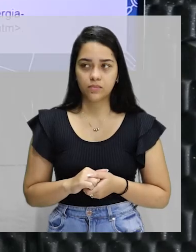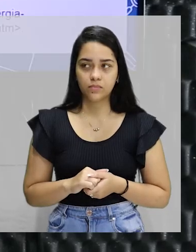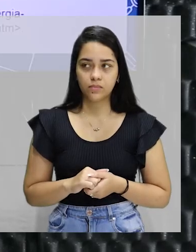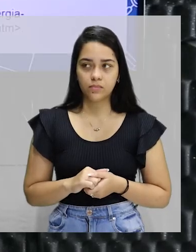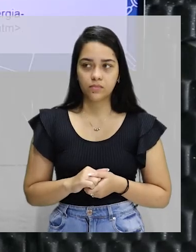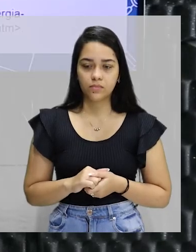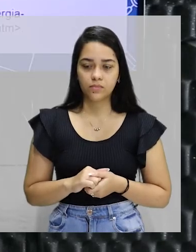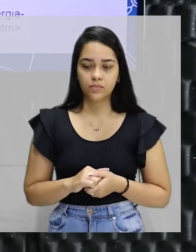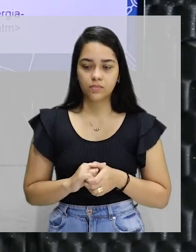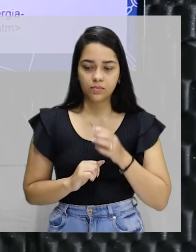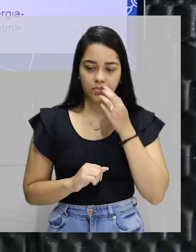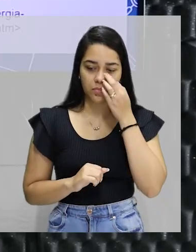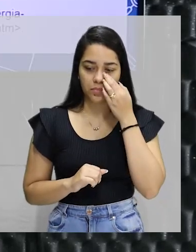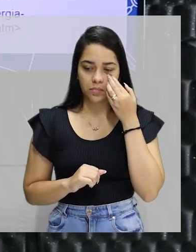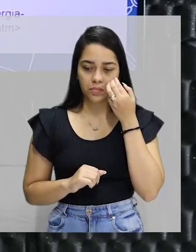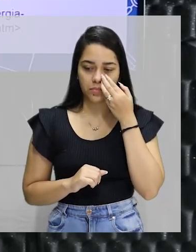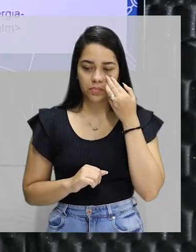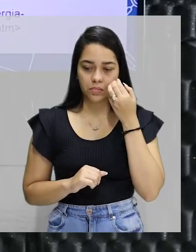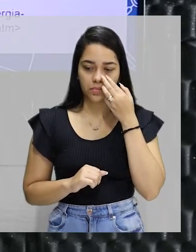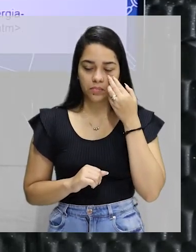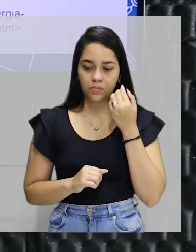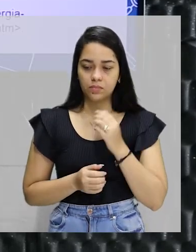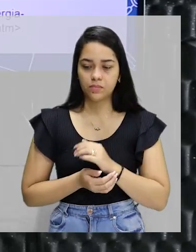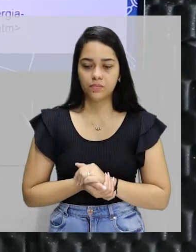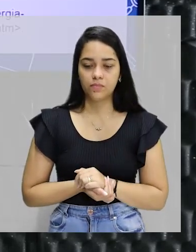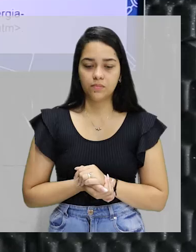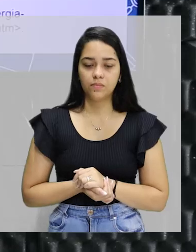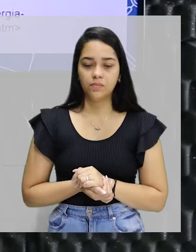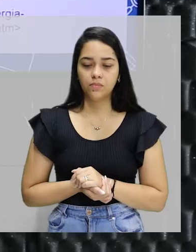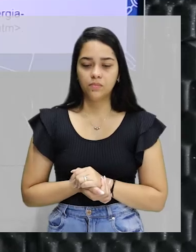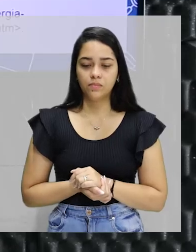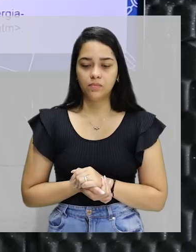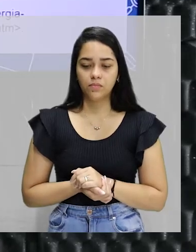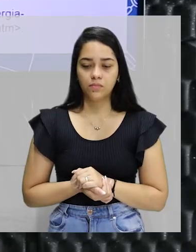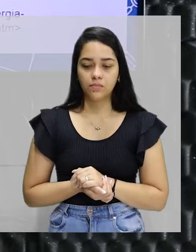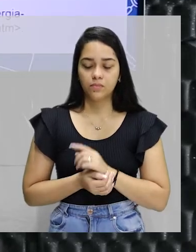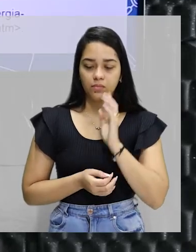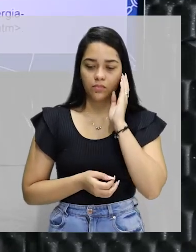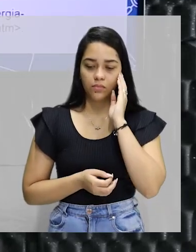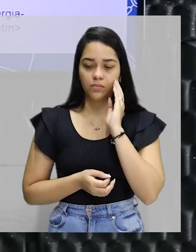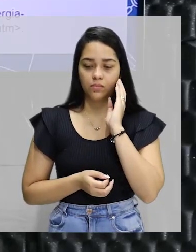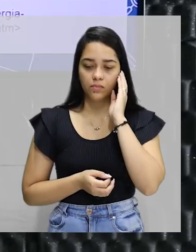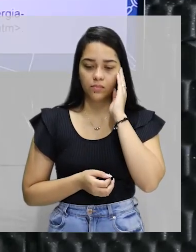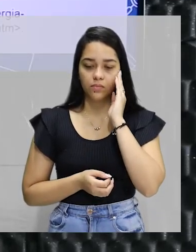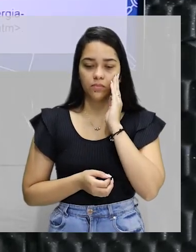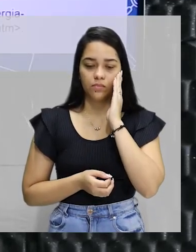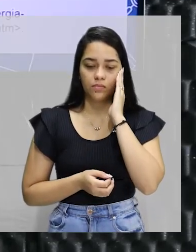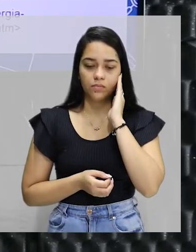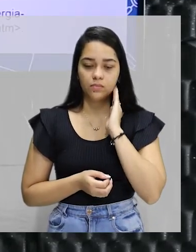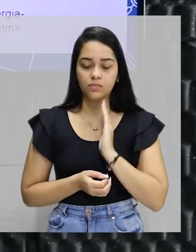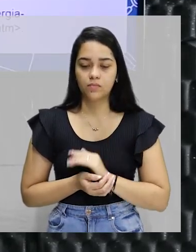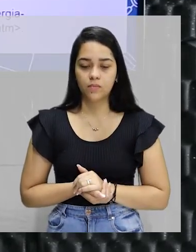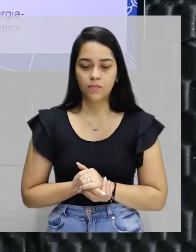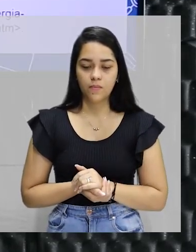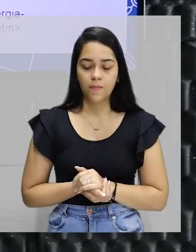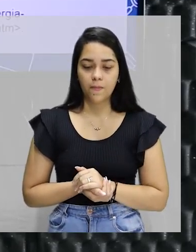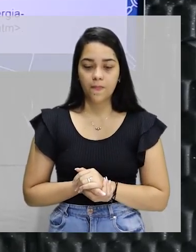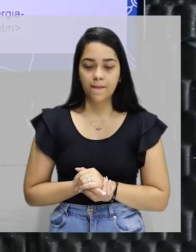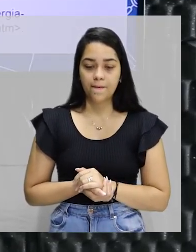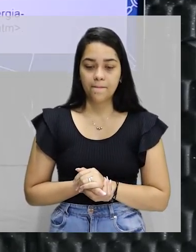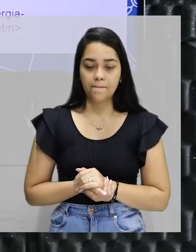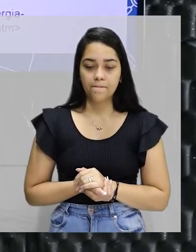Esse processo é denominado fissão nuclear. Show? A central nuclear é a instalação industrial